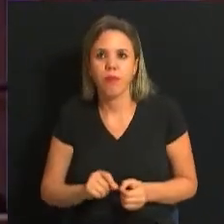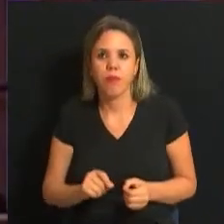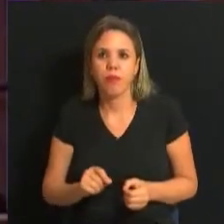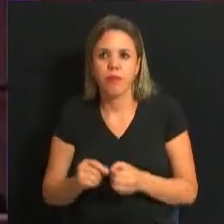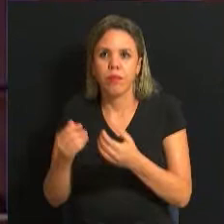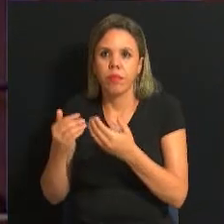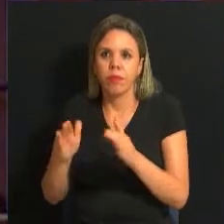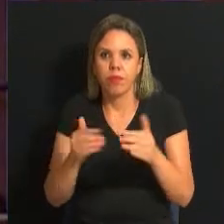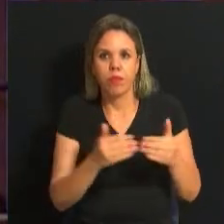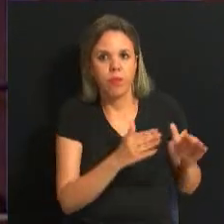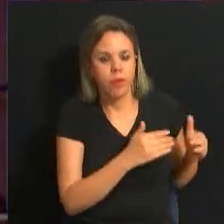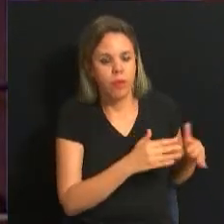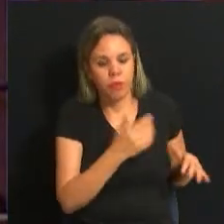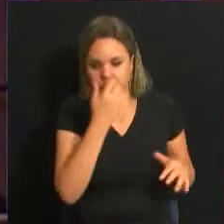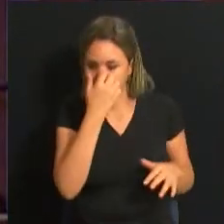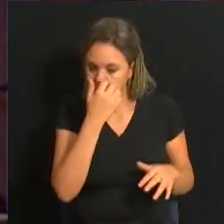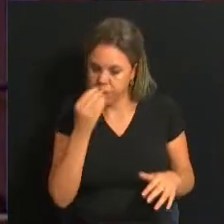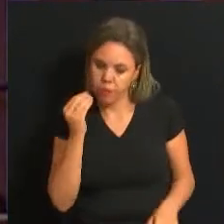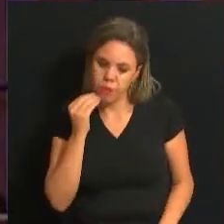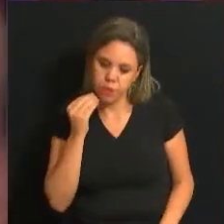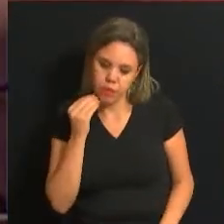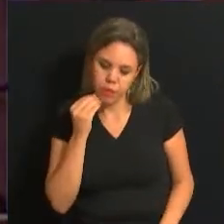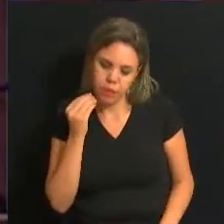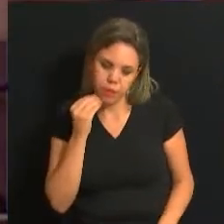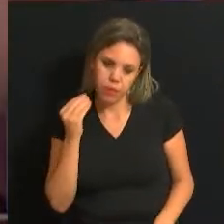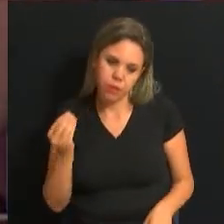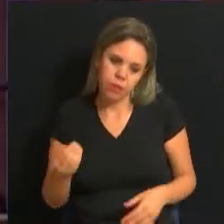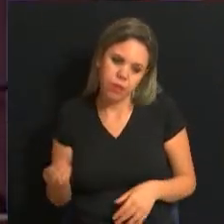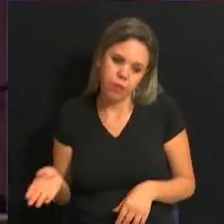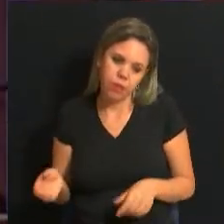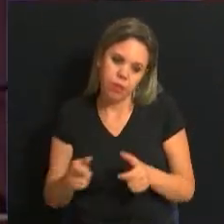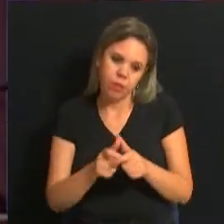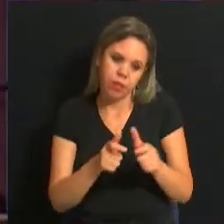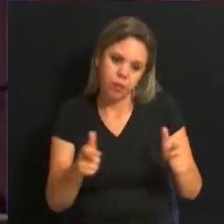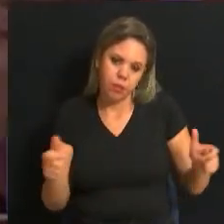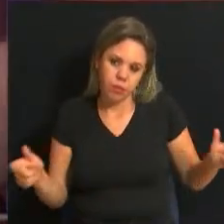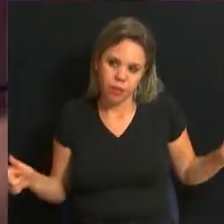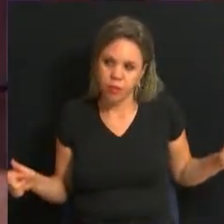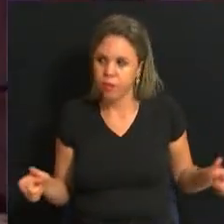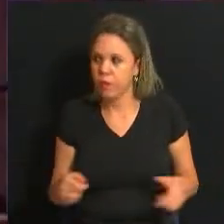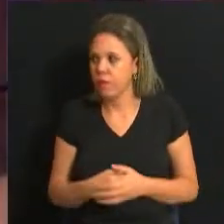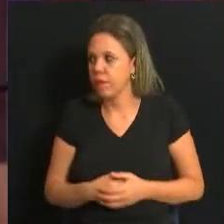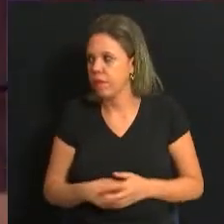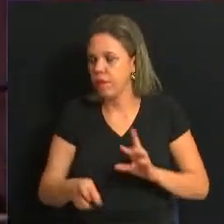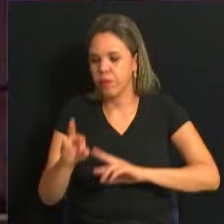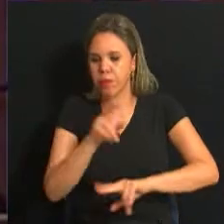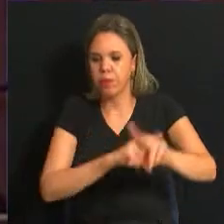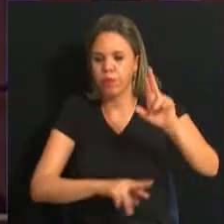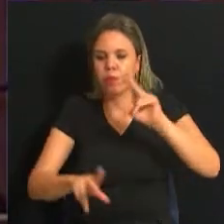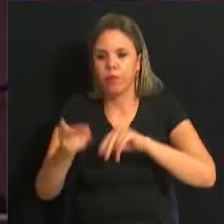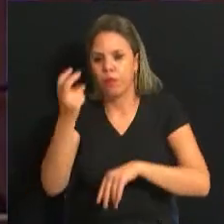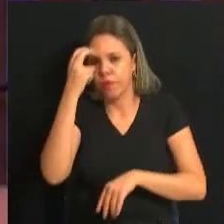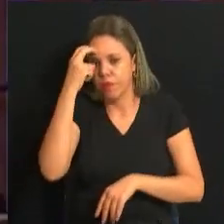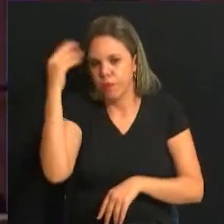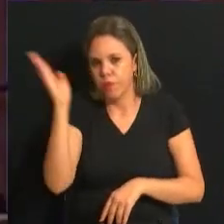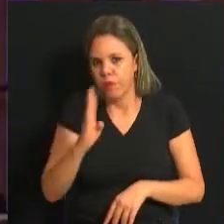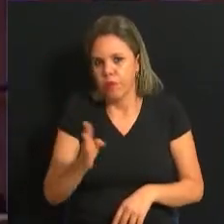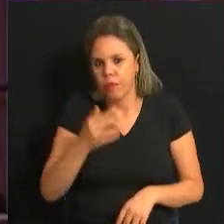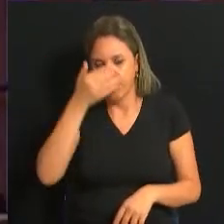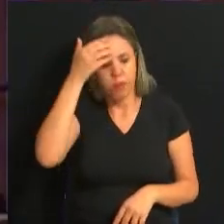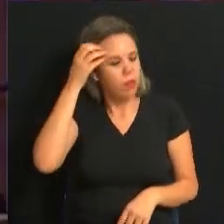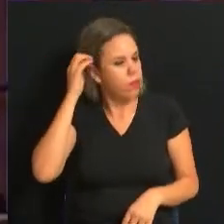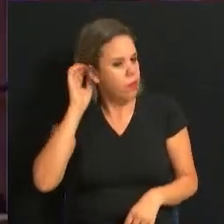abriram um caminho amplo e diverso para a cultura brasileira, que